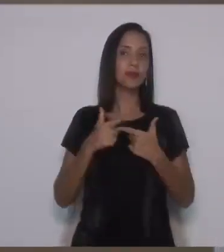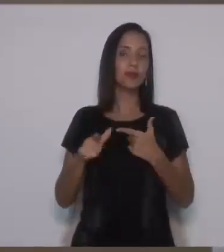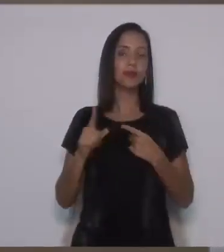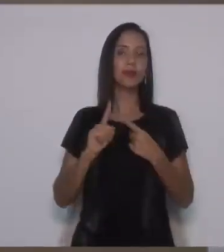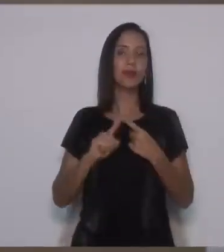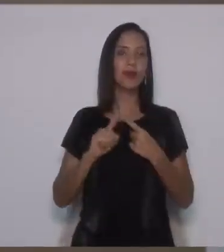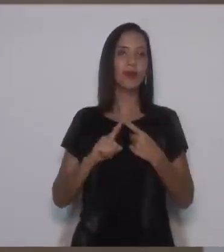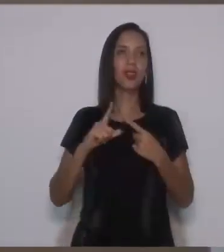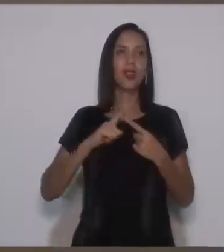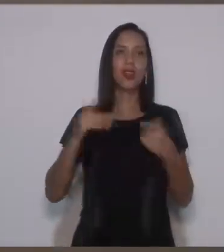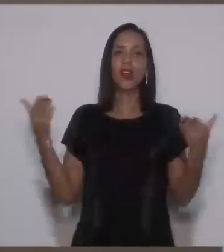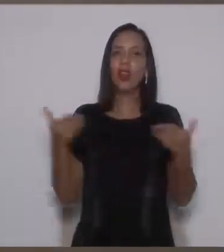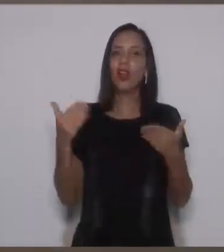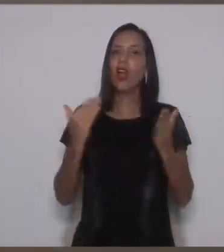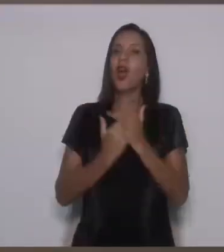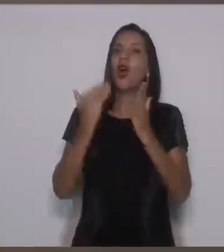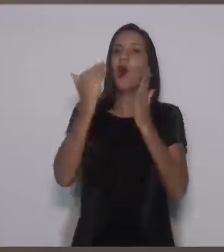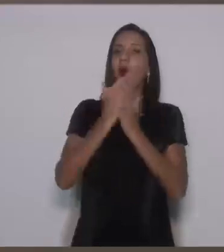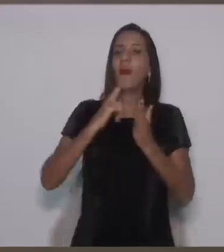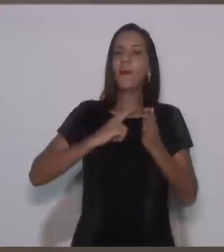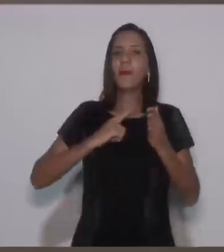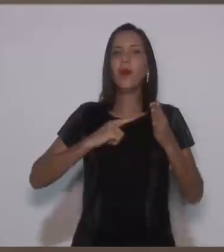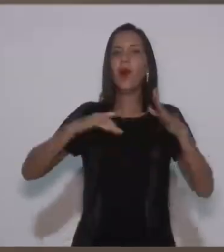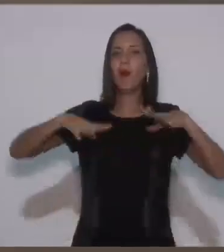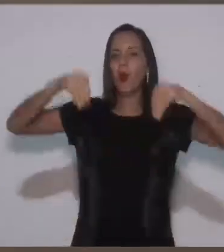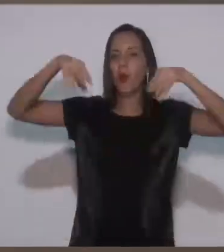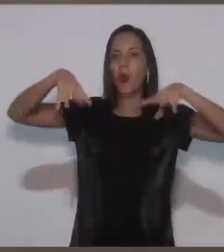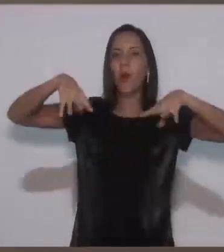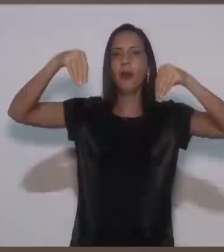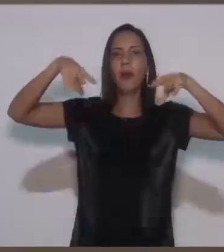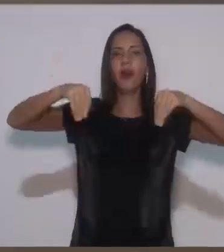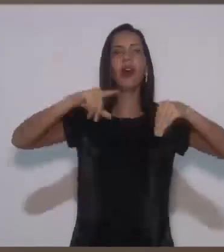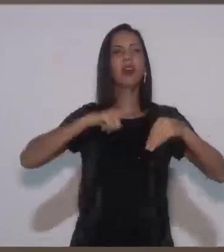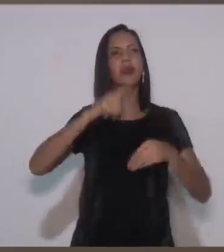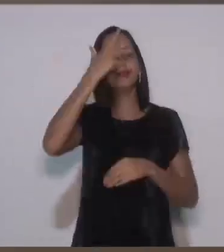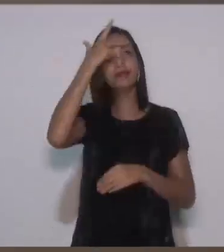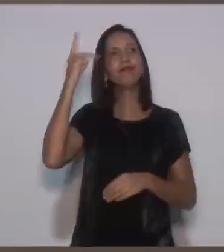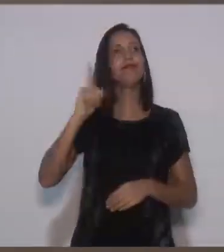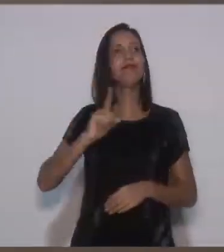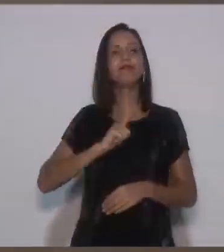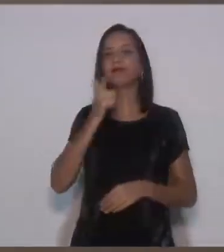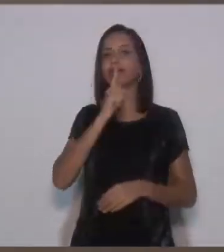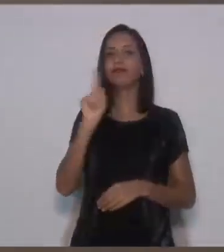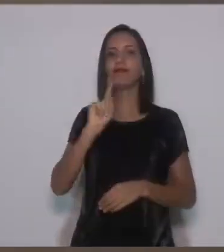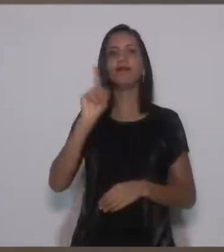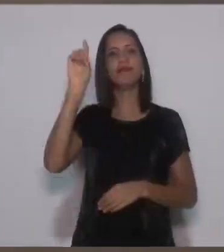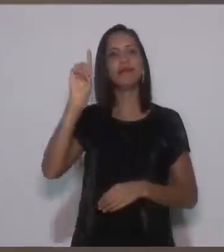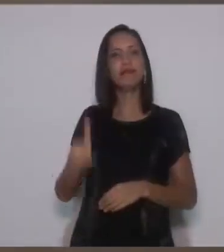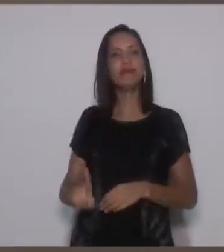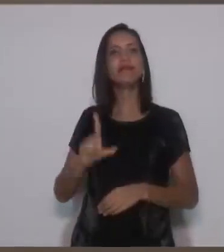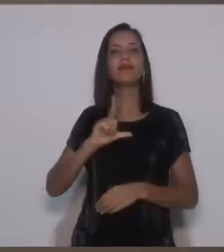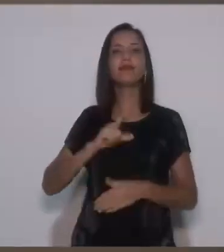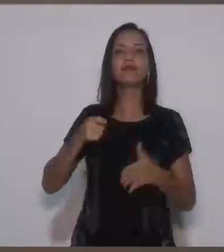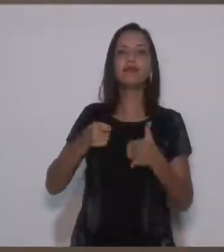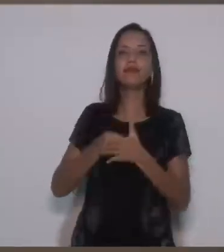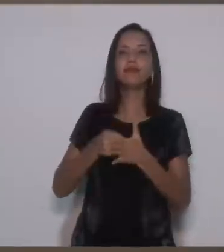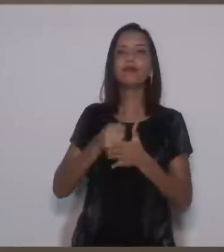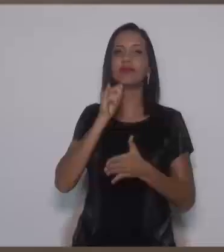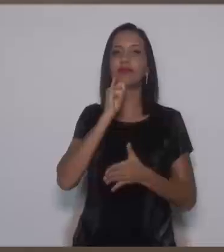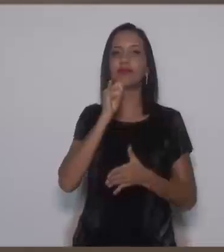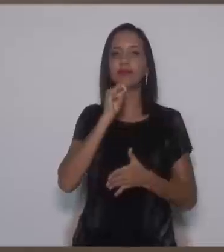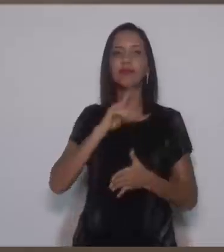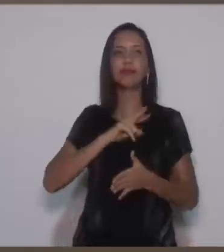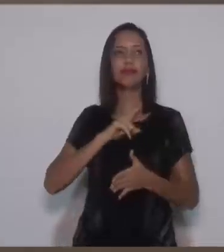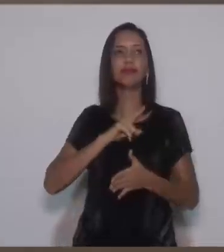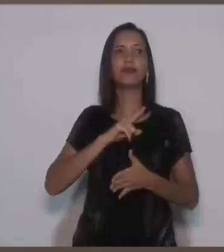com a incidência muito alta das quedas de energia, ainda existem pessoas que não sabem dos seus direitos de reivindicar, por exemplo,